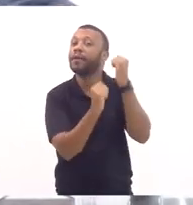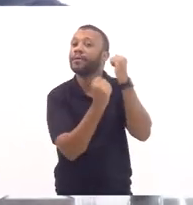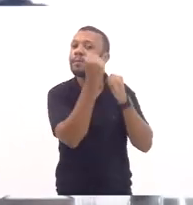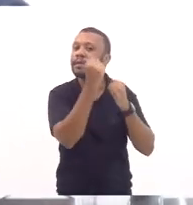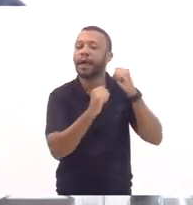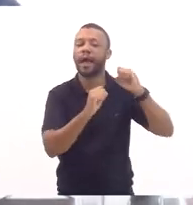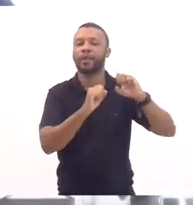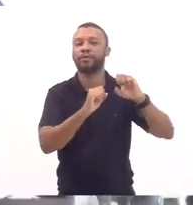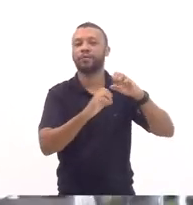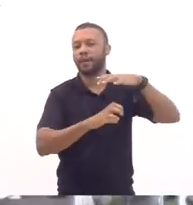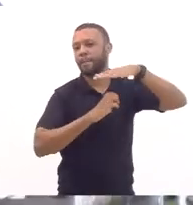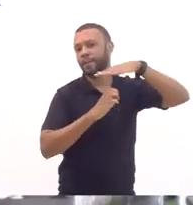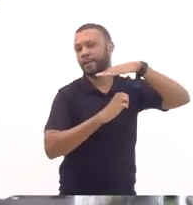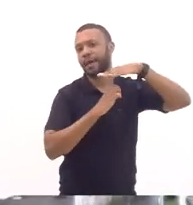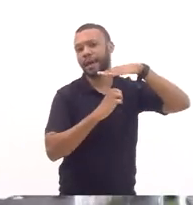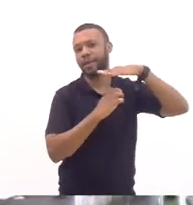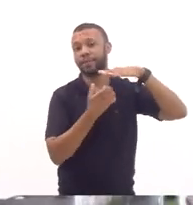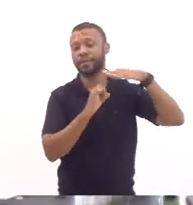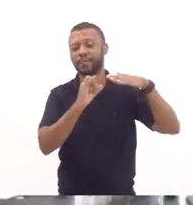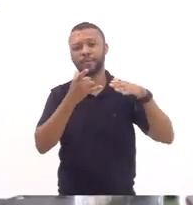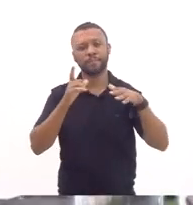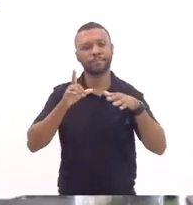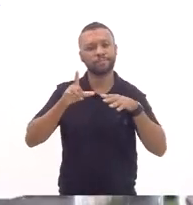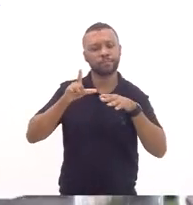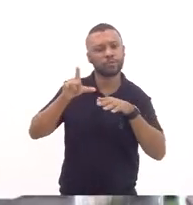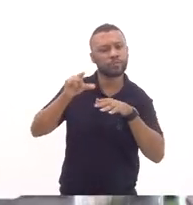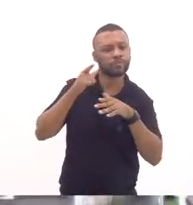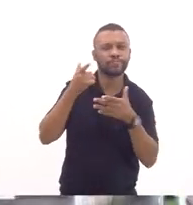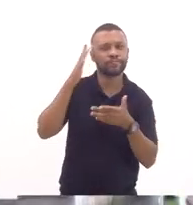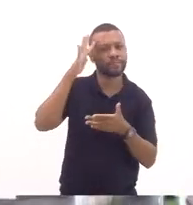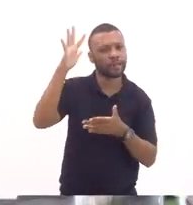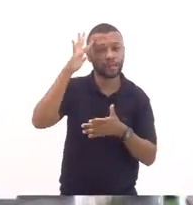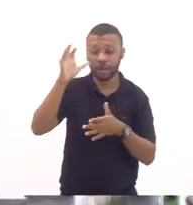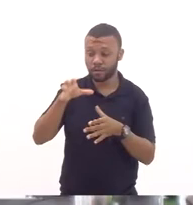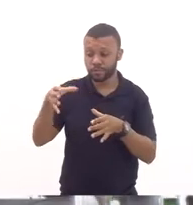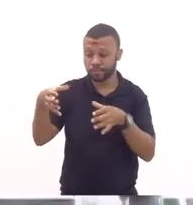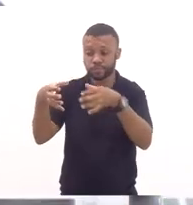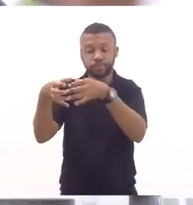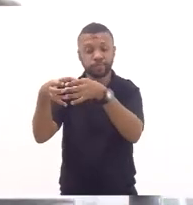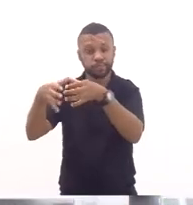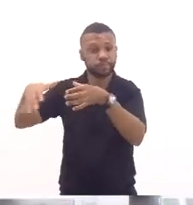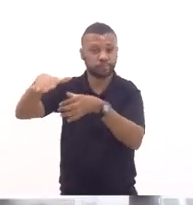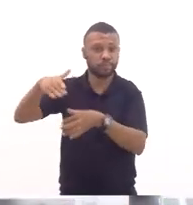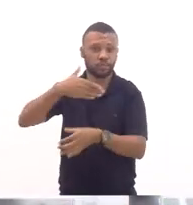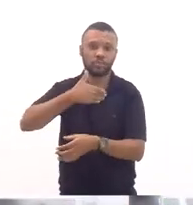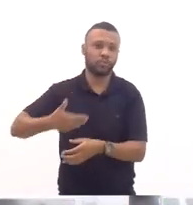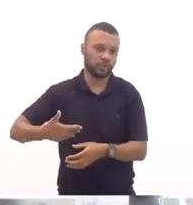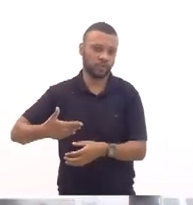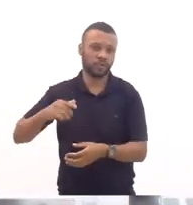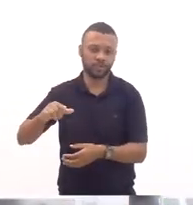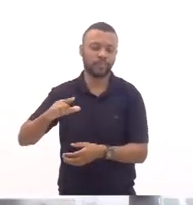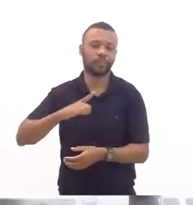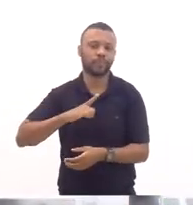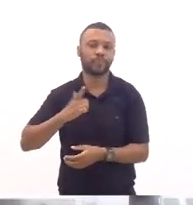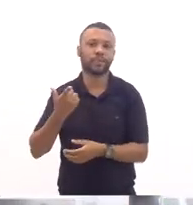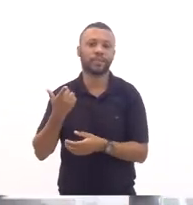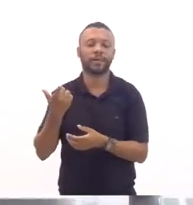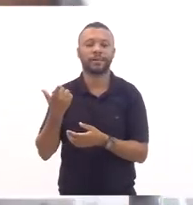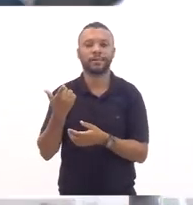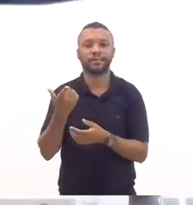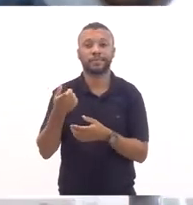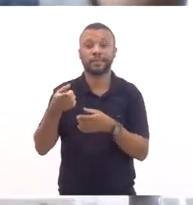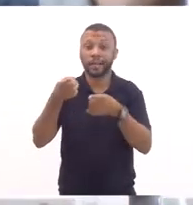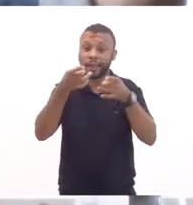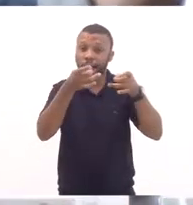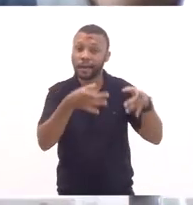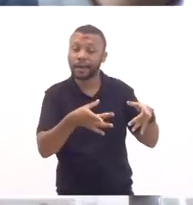pegar a cúpula que tem no governo, tem muita gente que está saindo do sistema empresarial e